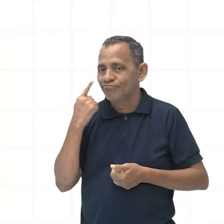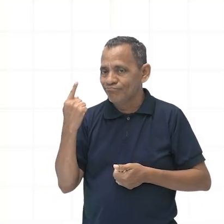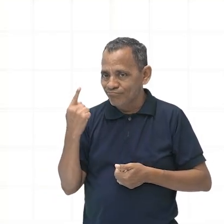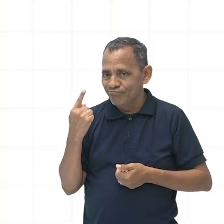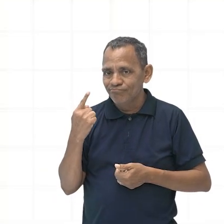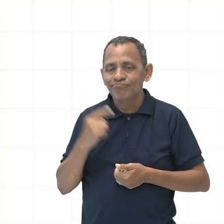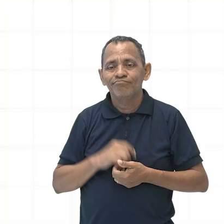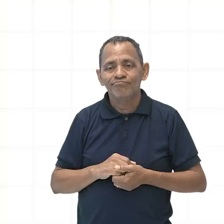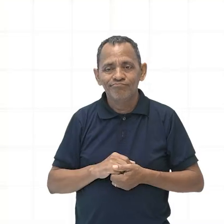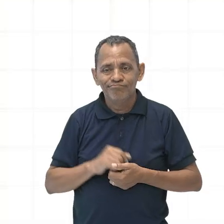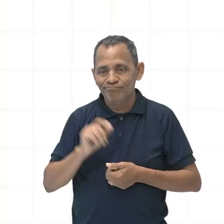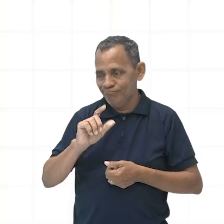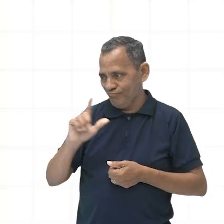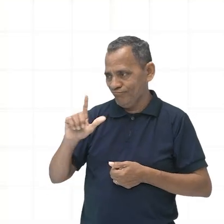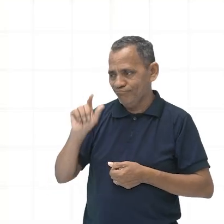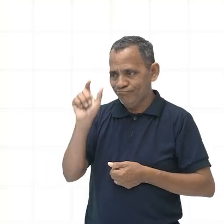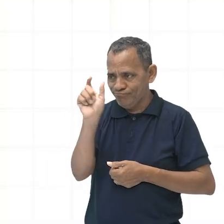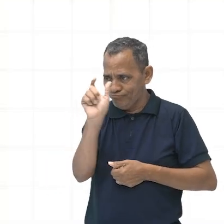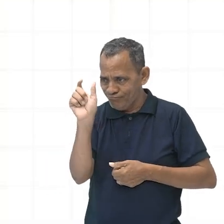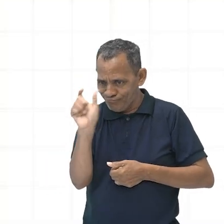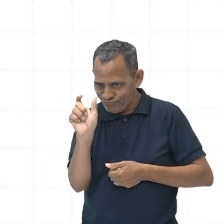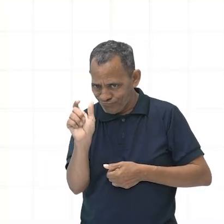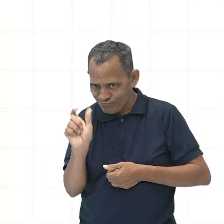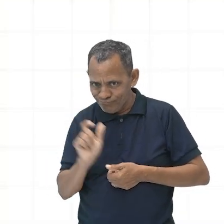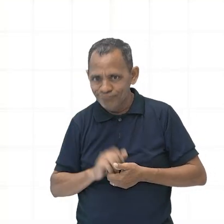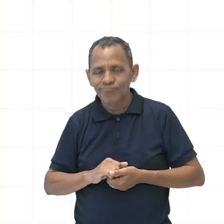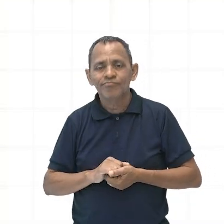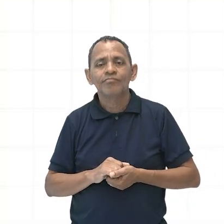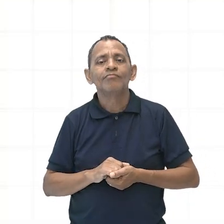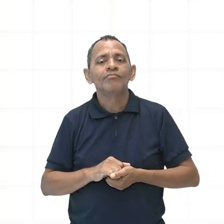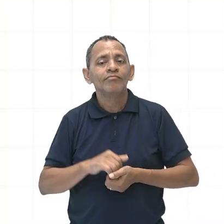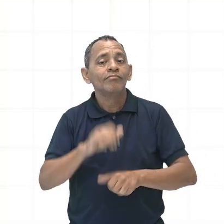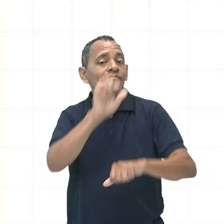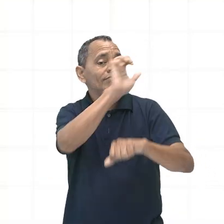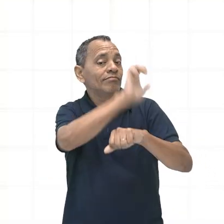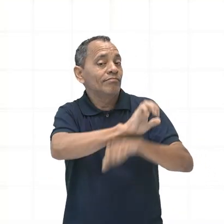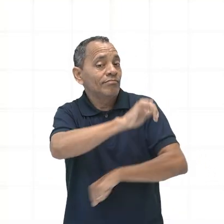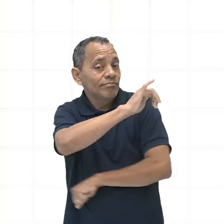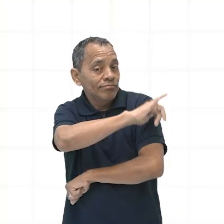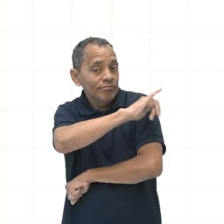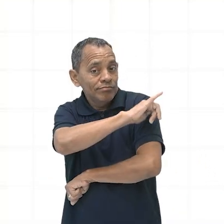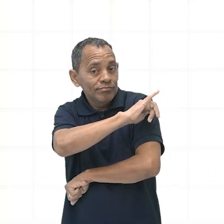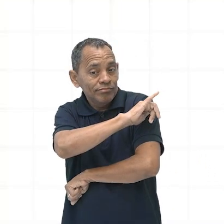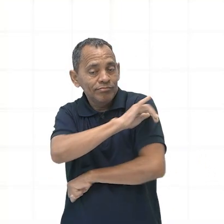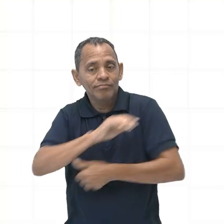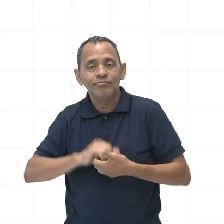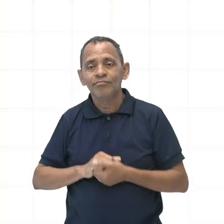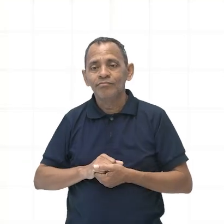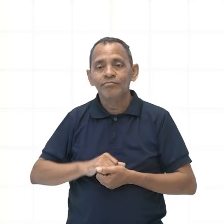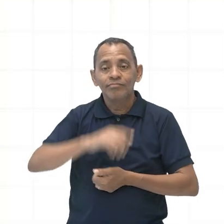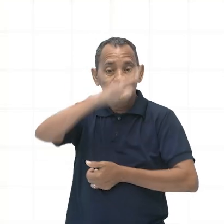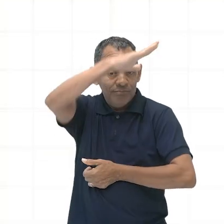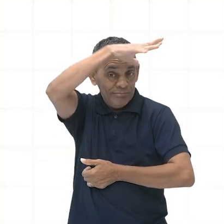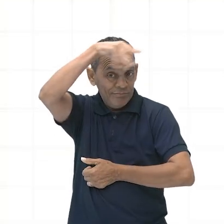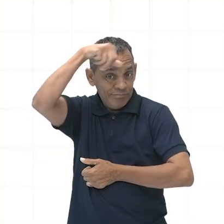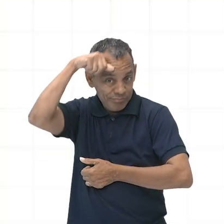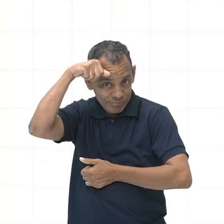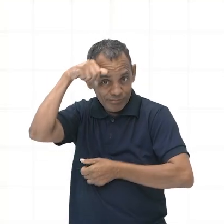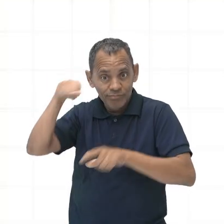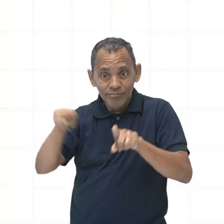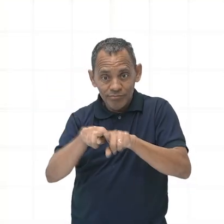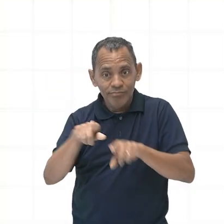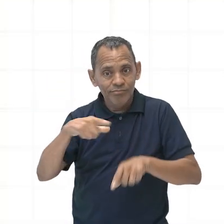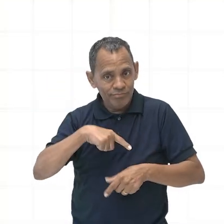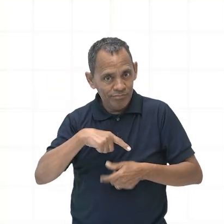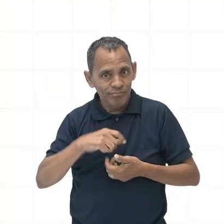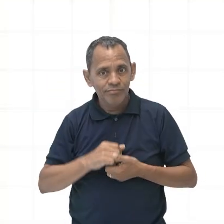O estado, por exemplo, do Rio de Janeiro. O Rio de Janeiro e o Mato Grosso aqui, ó, eles tinham valores até